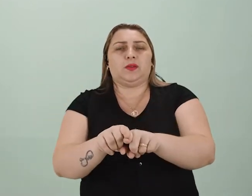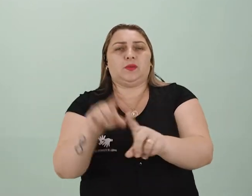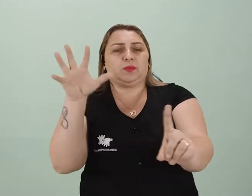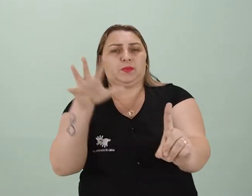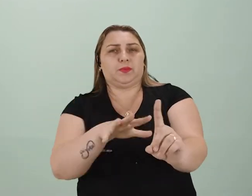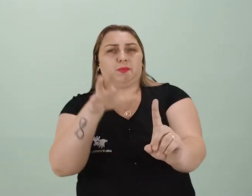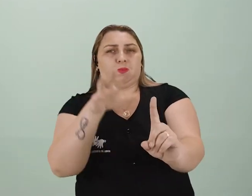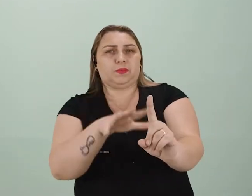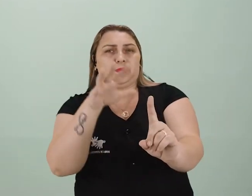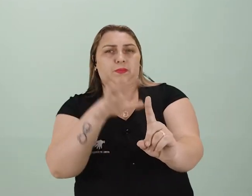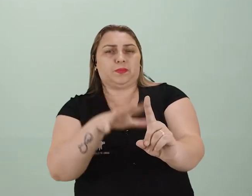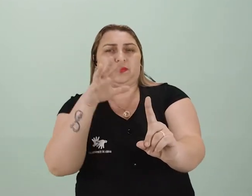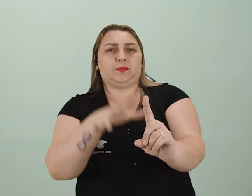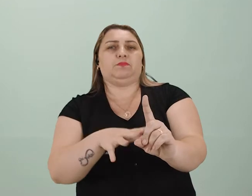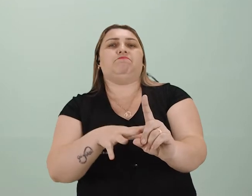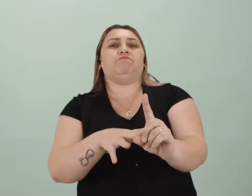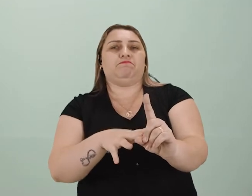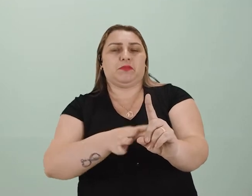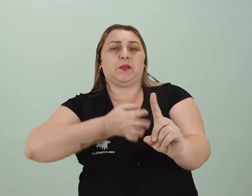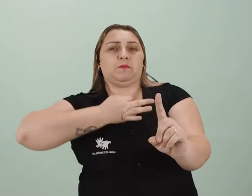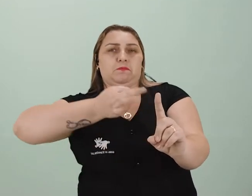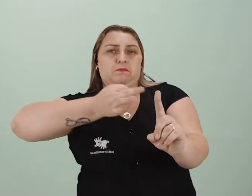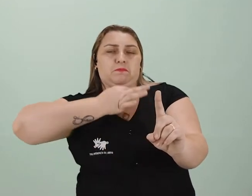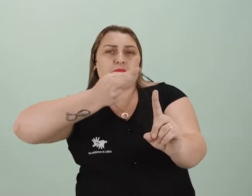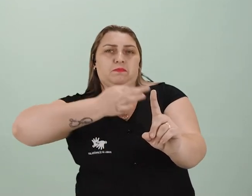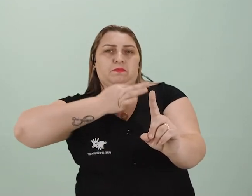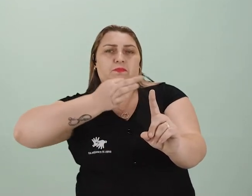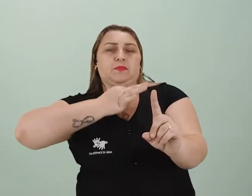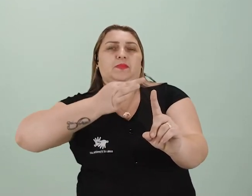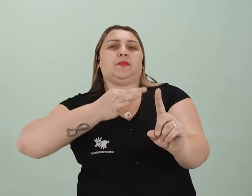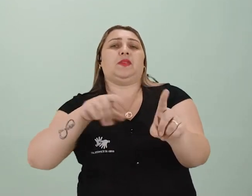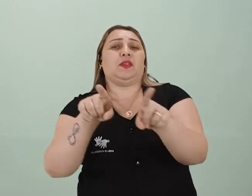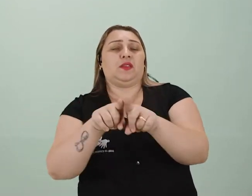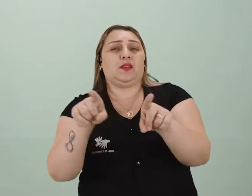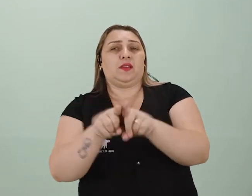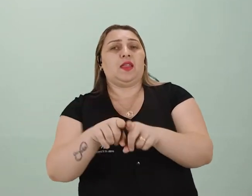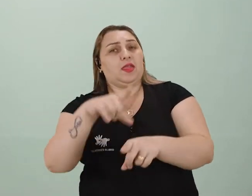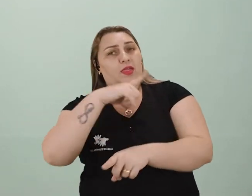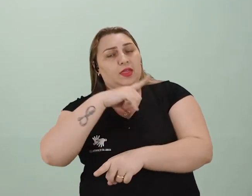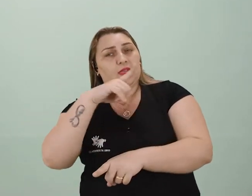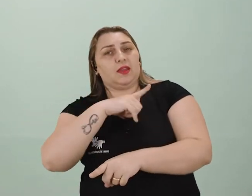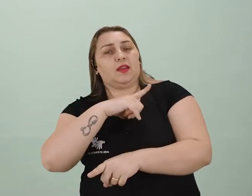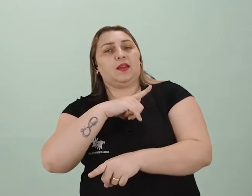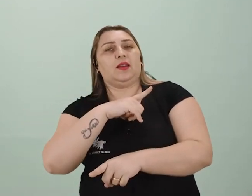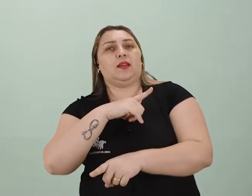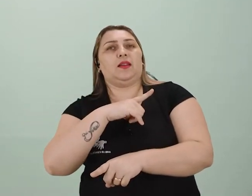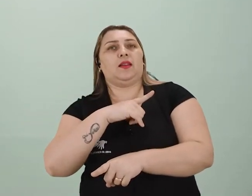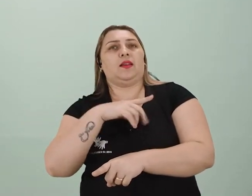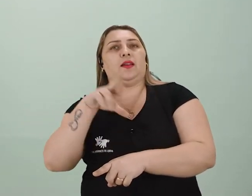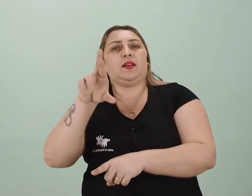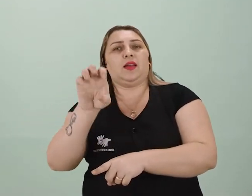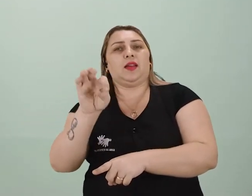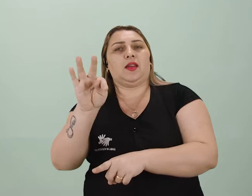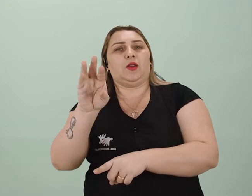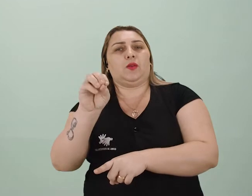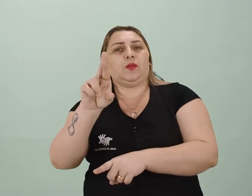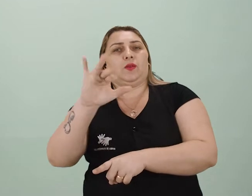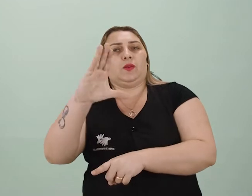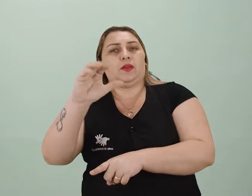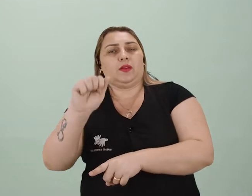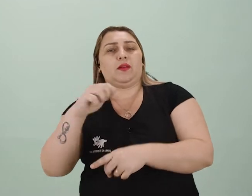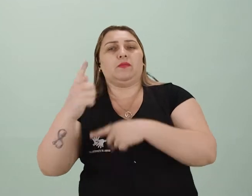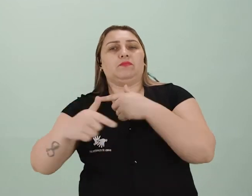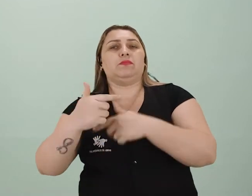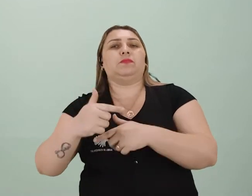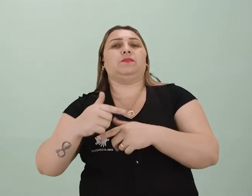sempre na questão da argumentação e na parte do convencimento. Então tem a questão aí da retórica. Outra contribuição